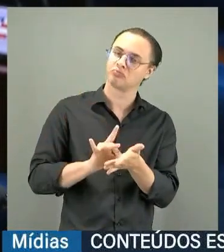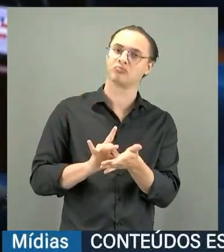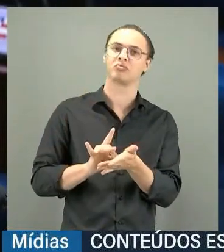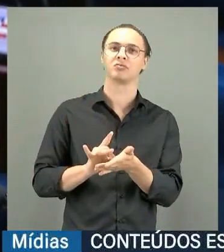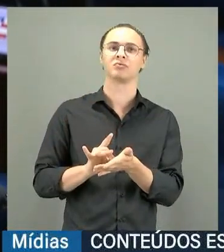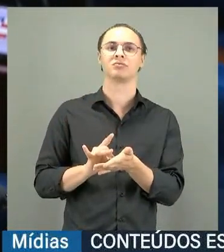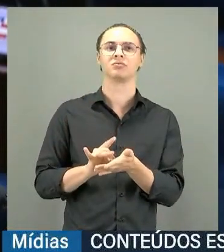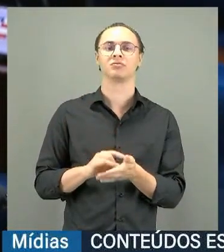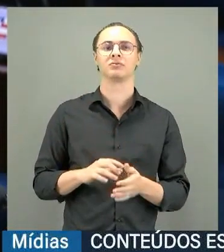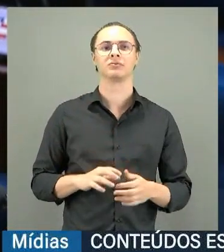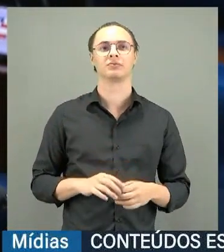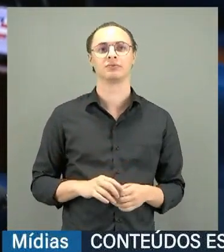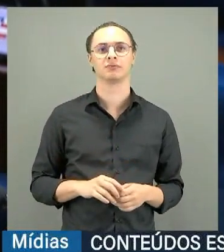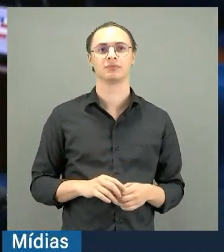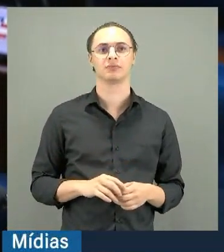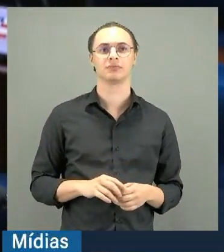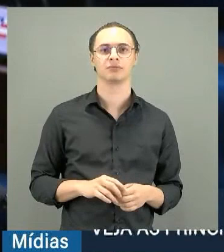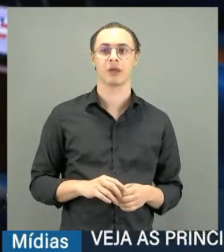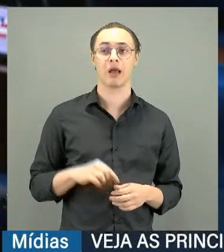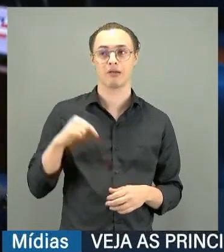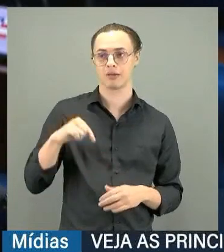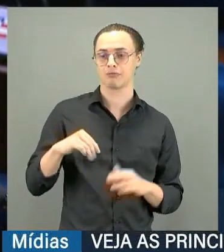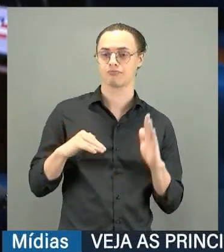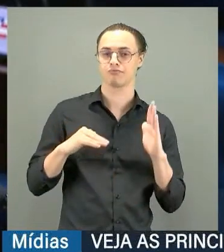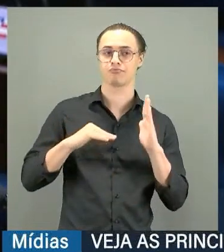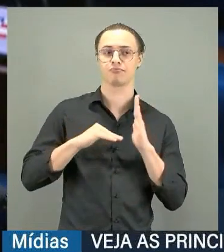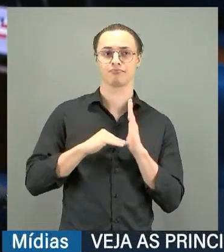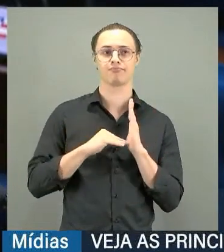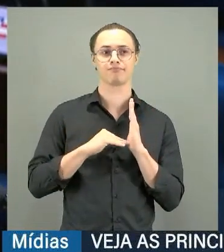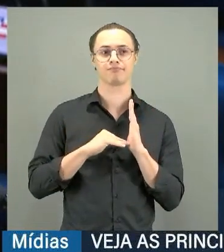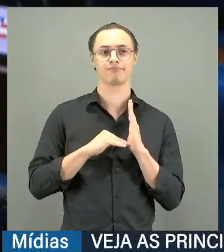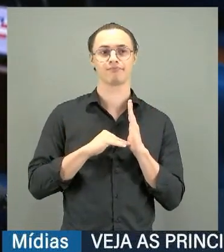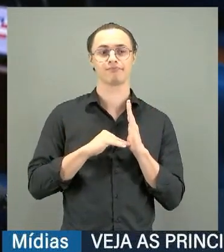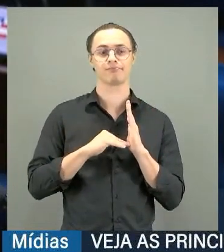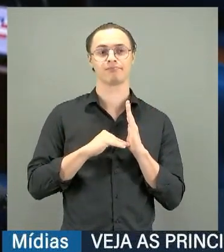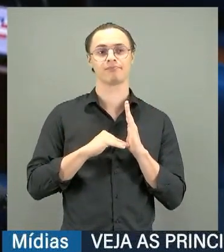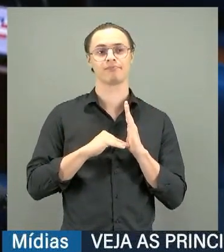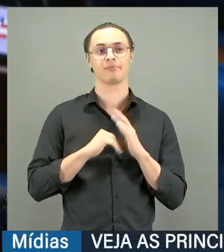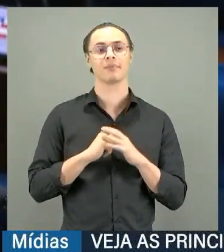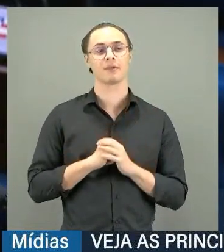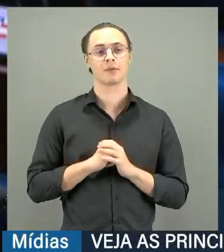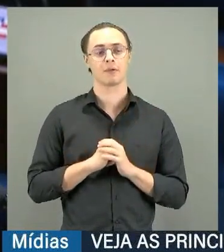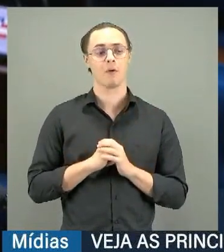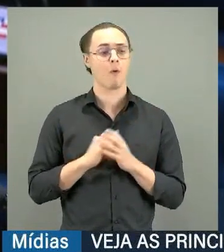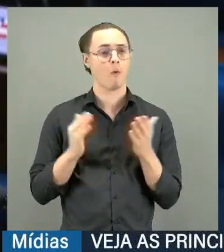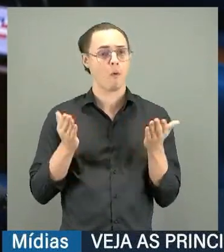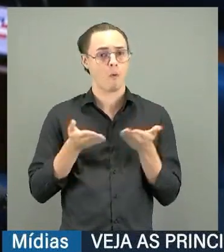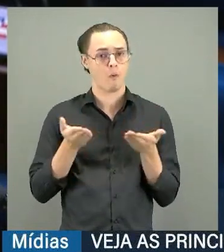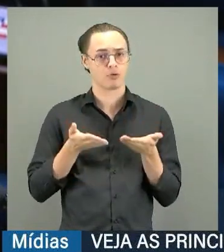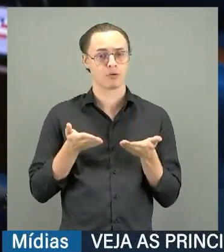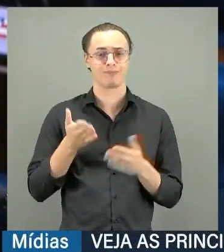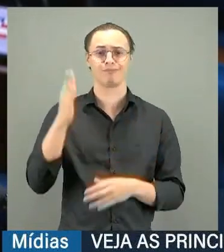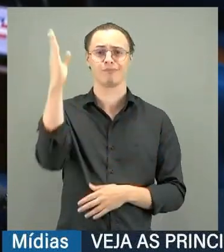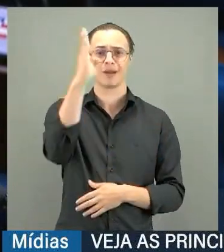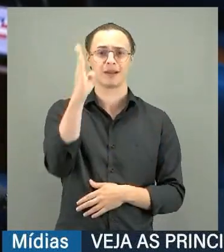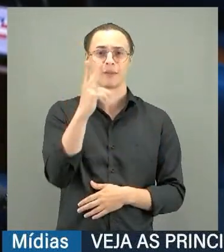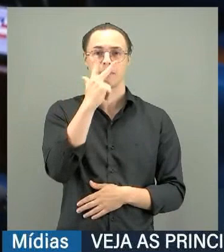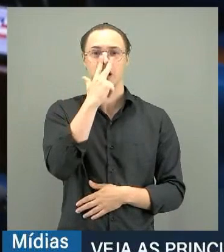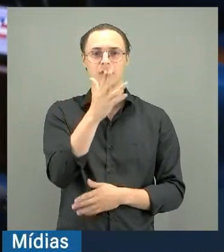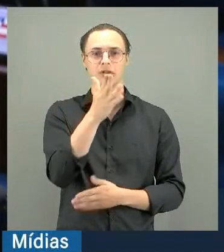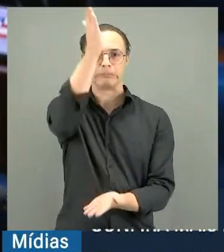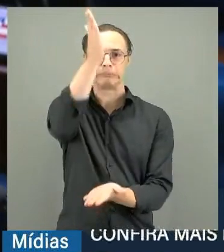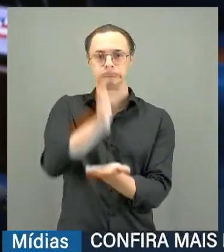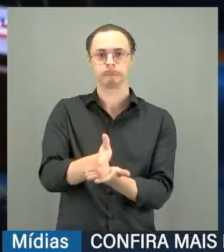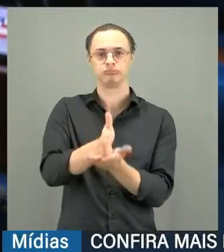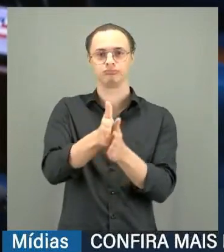com esse com esse Senado Federal essa casa Centenária o Brasil hoje está dividido Sim o